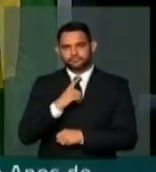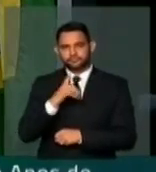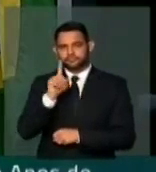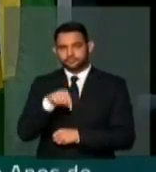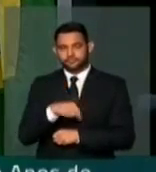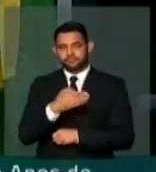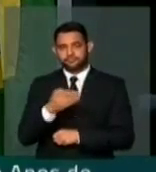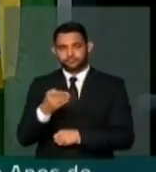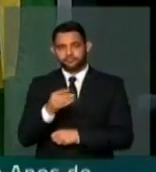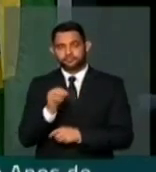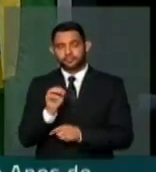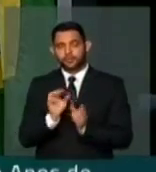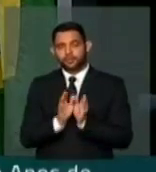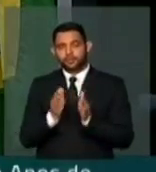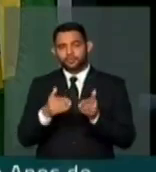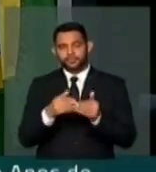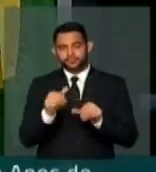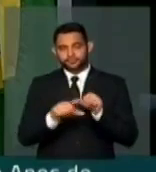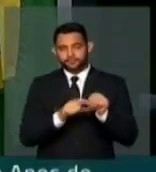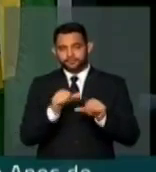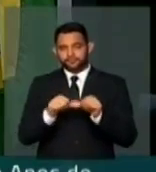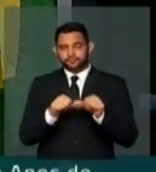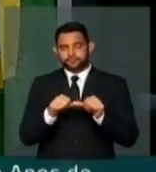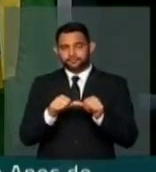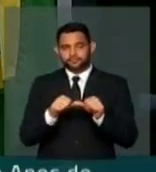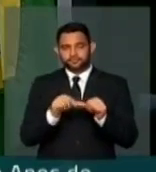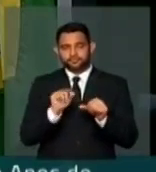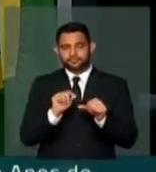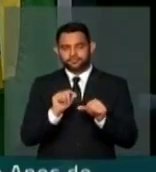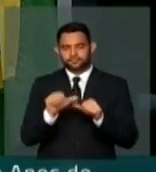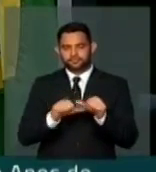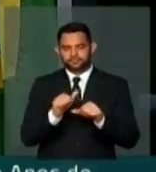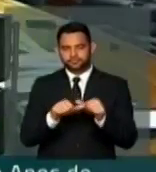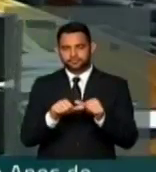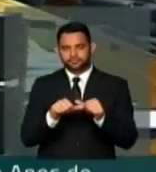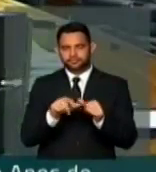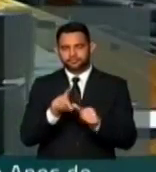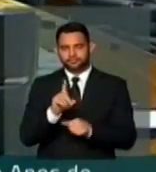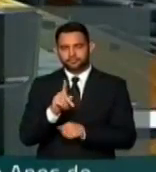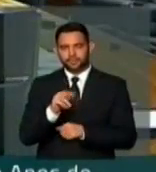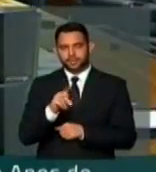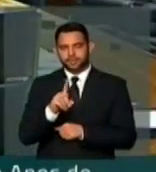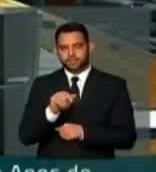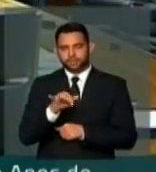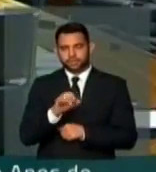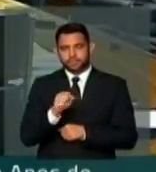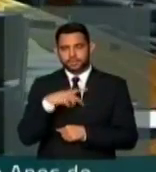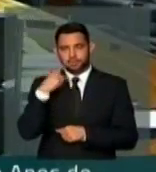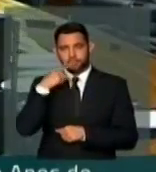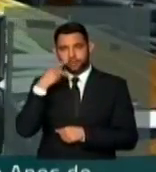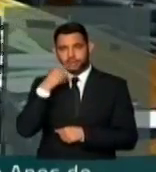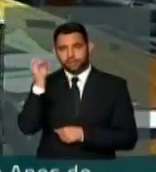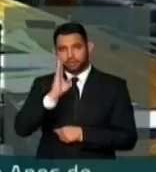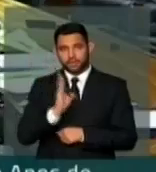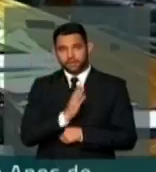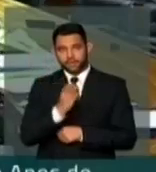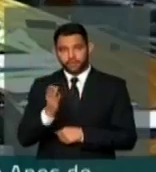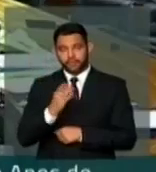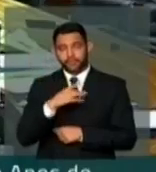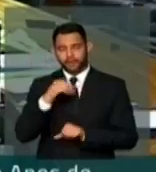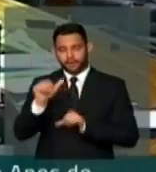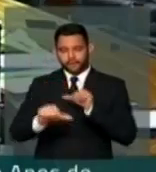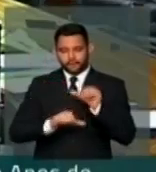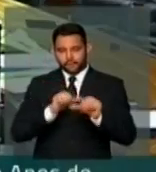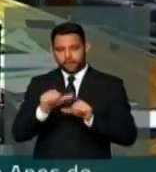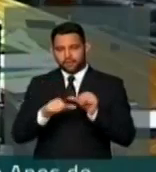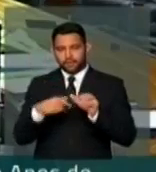seja um ponto de mutação para mudanças de paradigmas da política brasileira, da